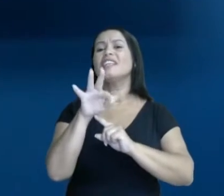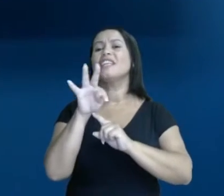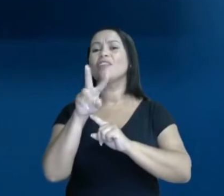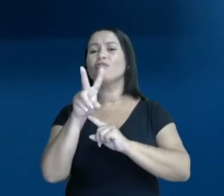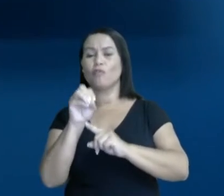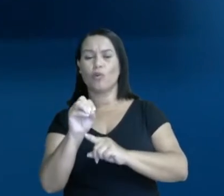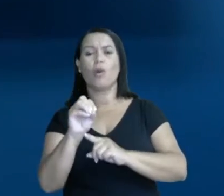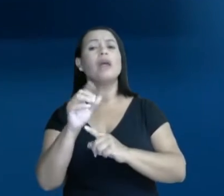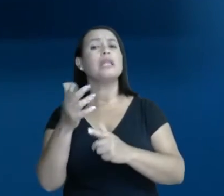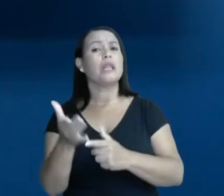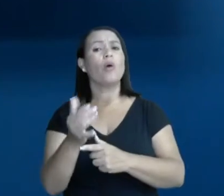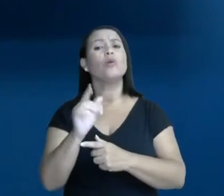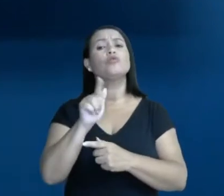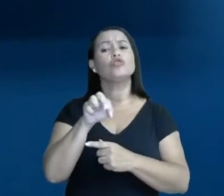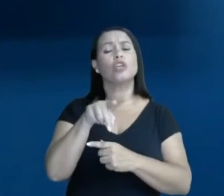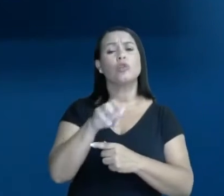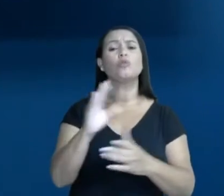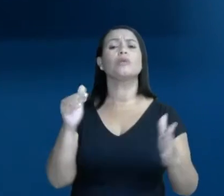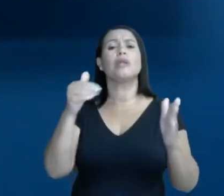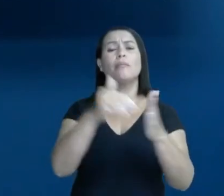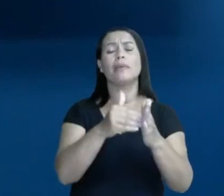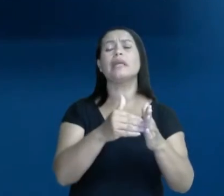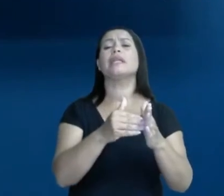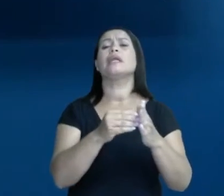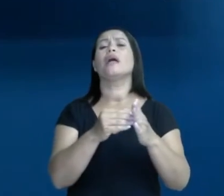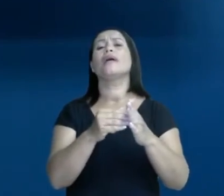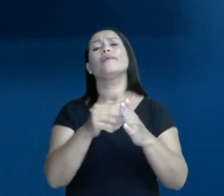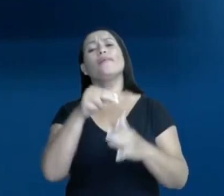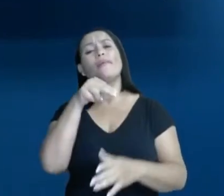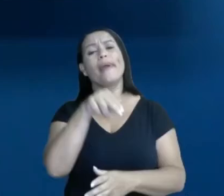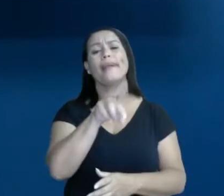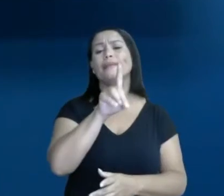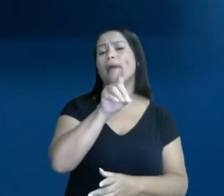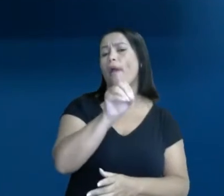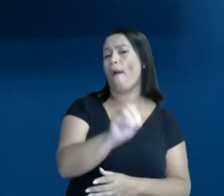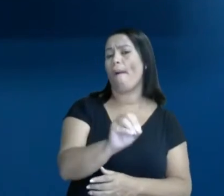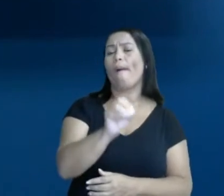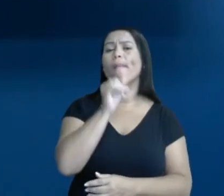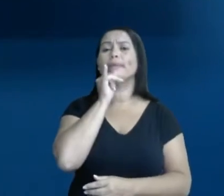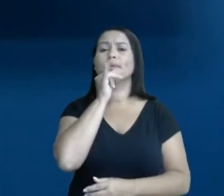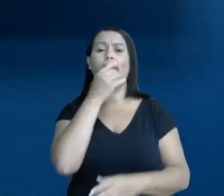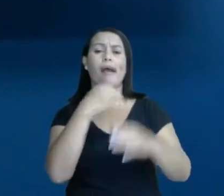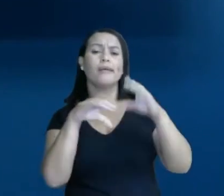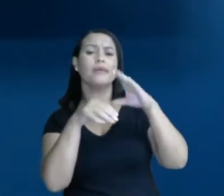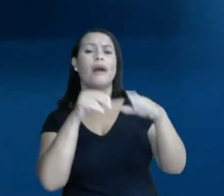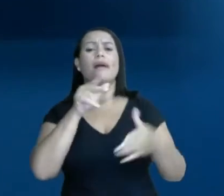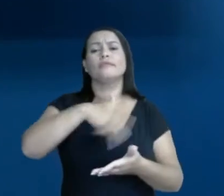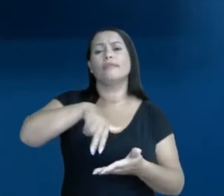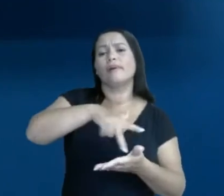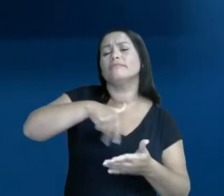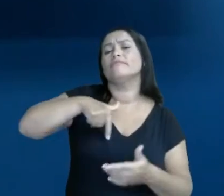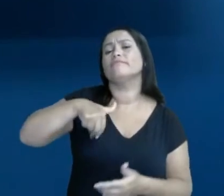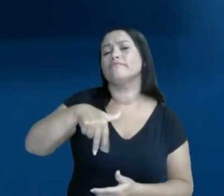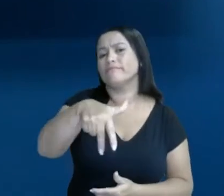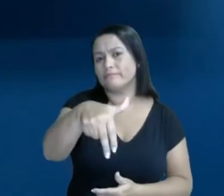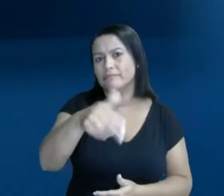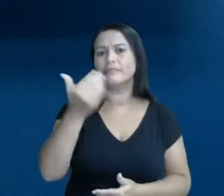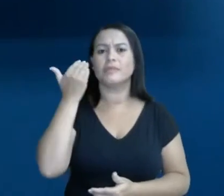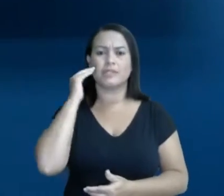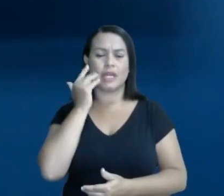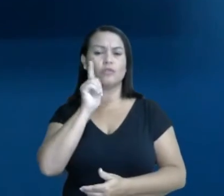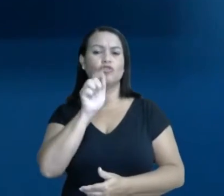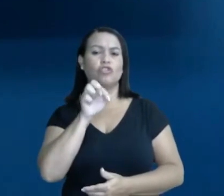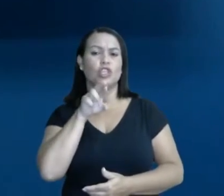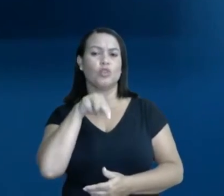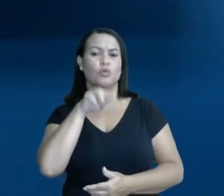ele termina com NDO. Por exemplo, cantando, andando, bailando. Então, ele está no gerúndio, certo?